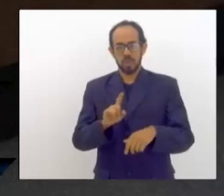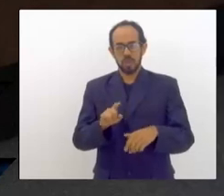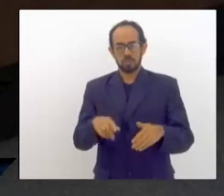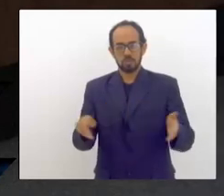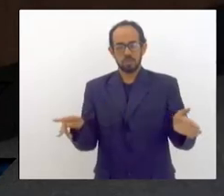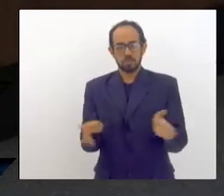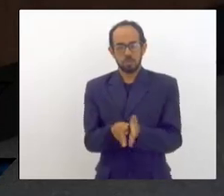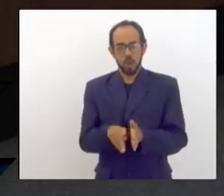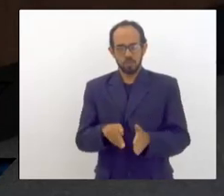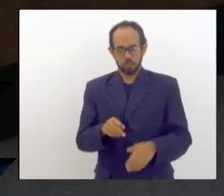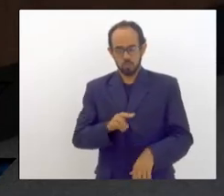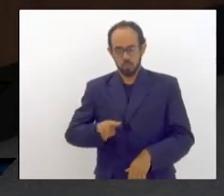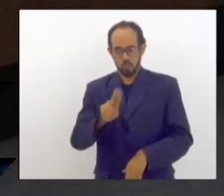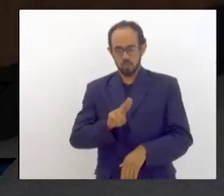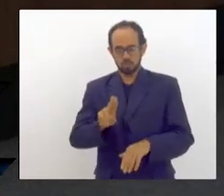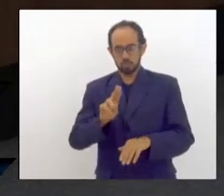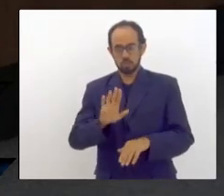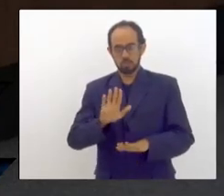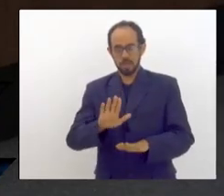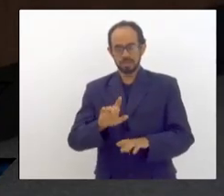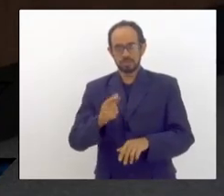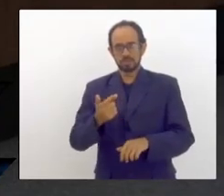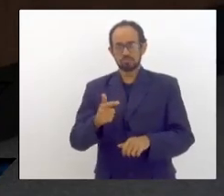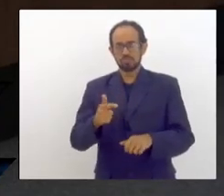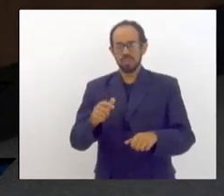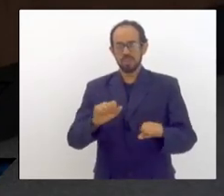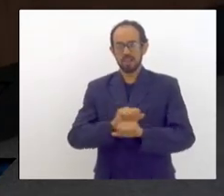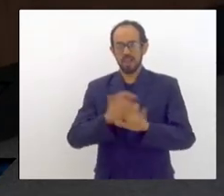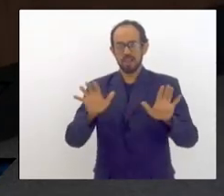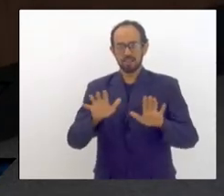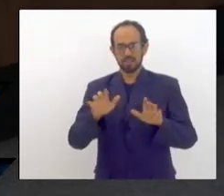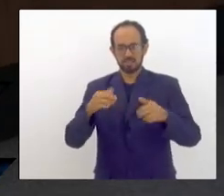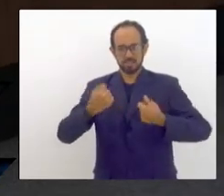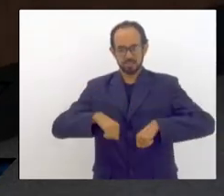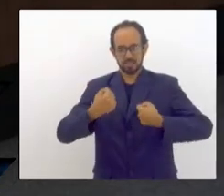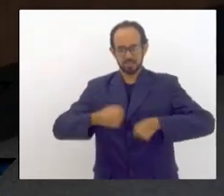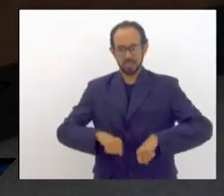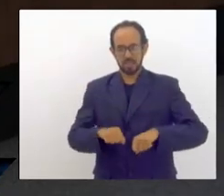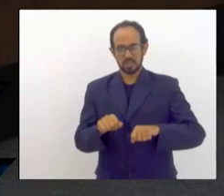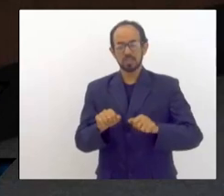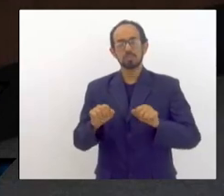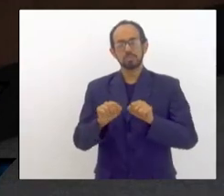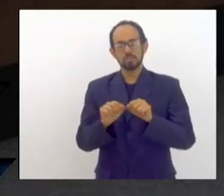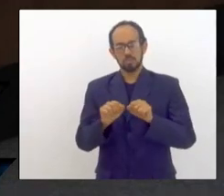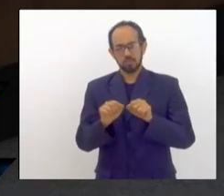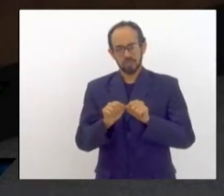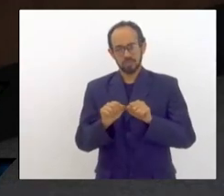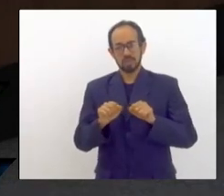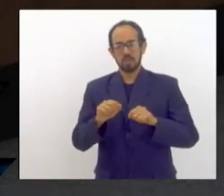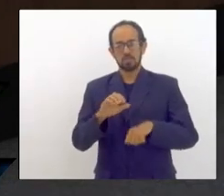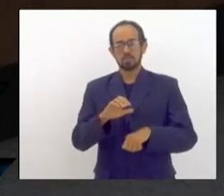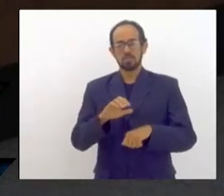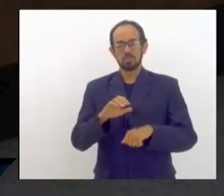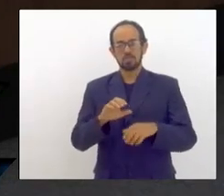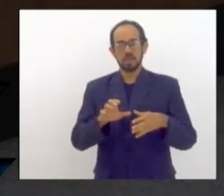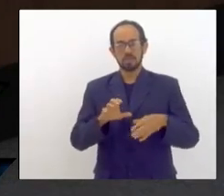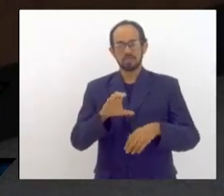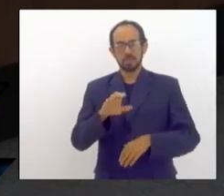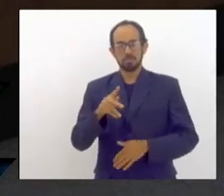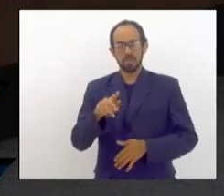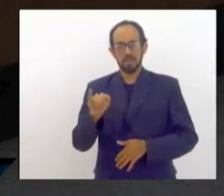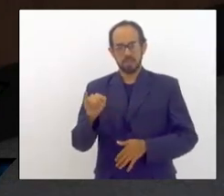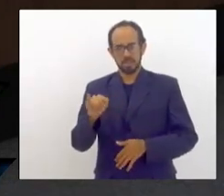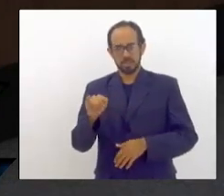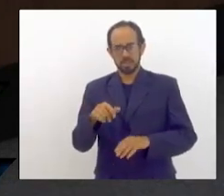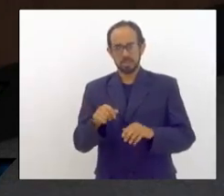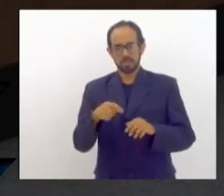deu a transparência necessária, que foi objeto de uma comissão especial nessa casa, que é objeto de uma CPI